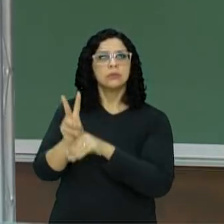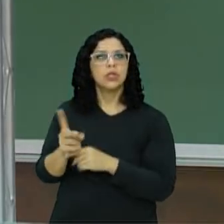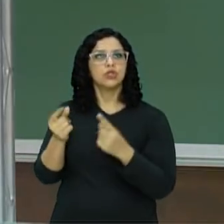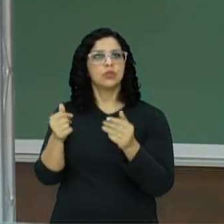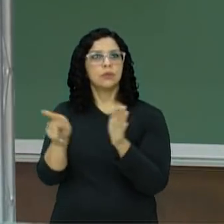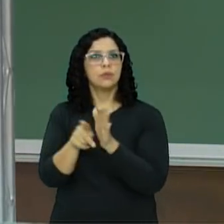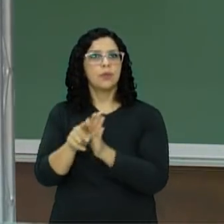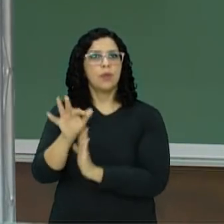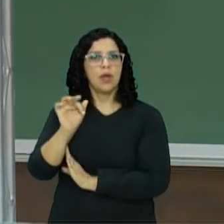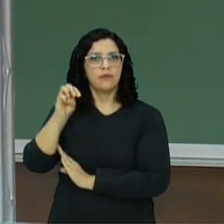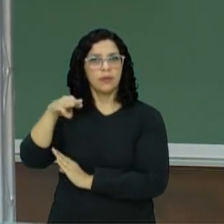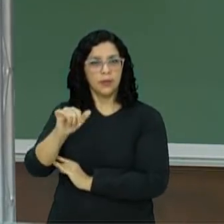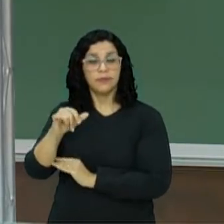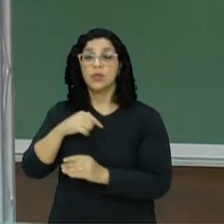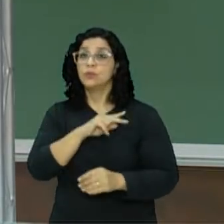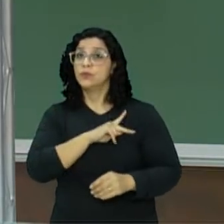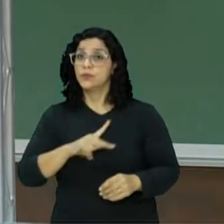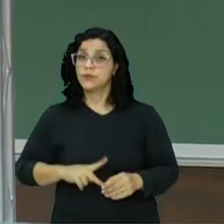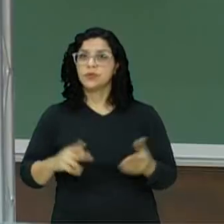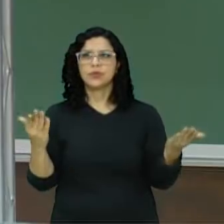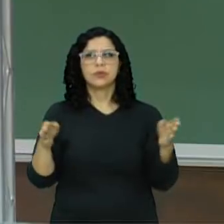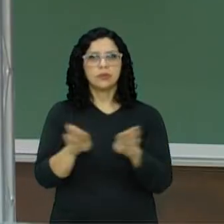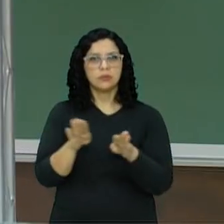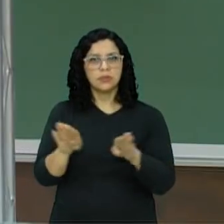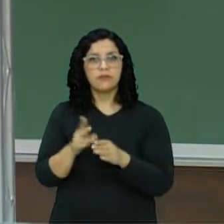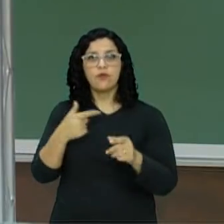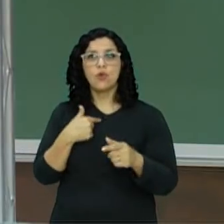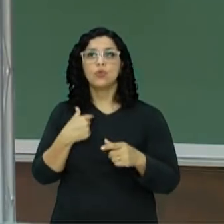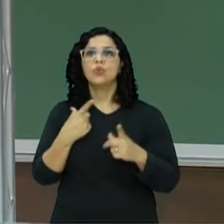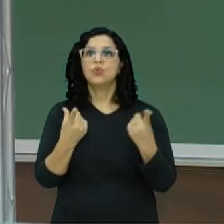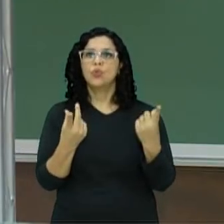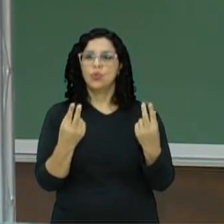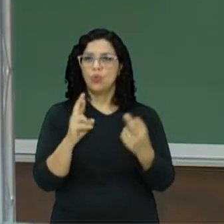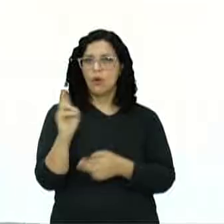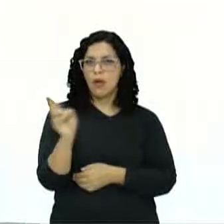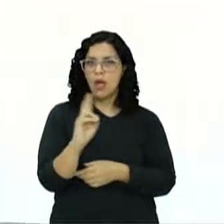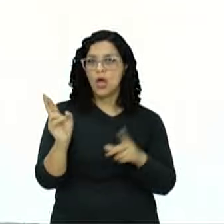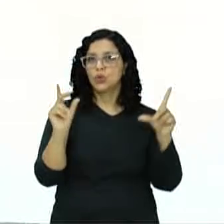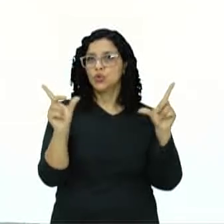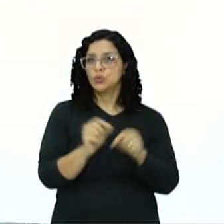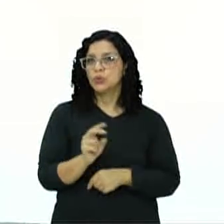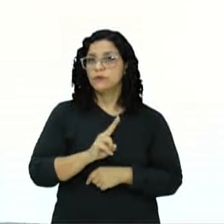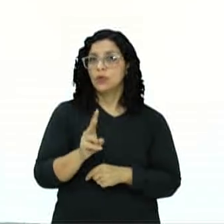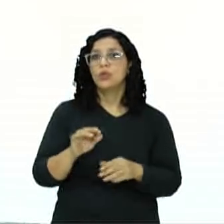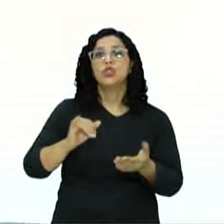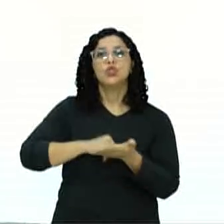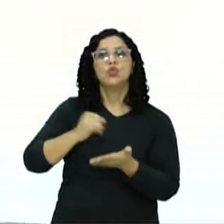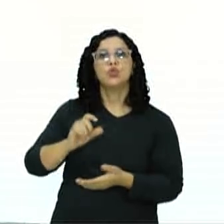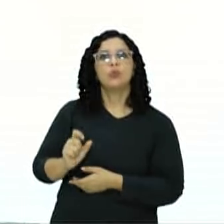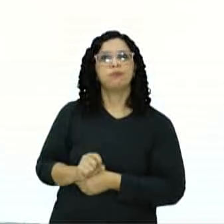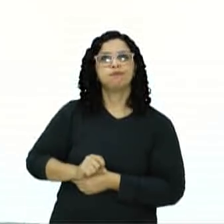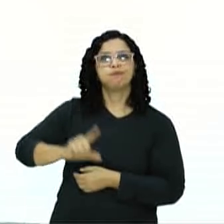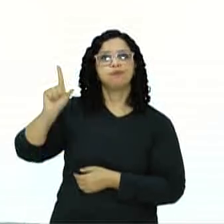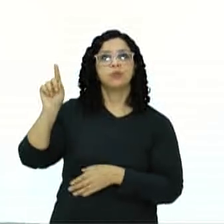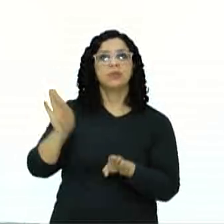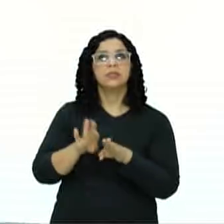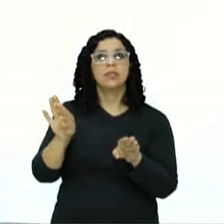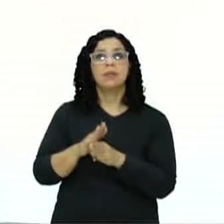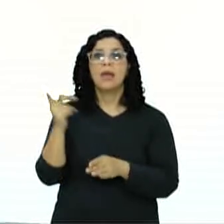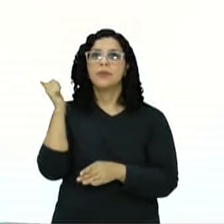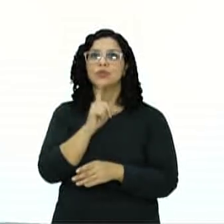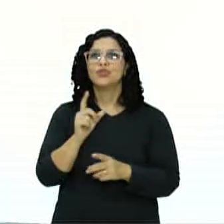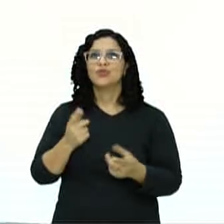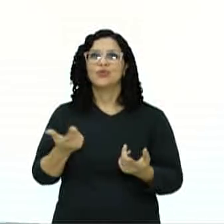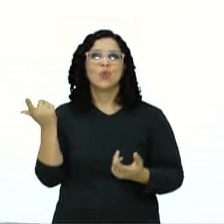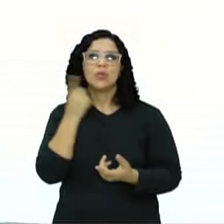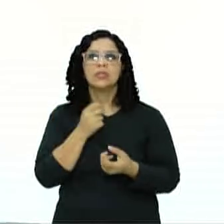empréstimo. Então o governo desvalorizou a moeda, o real, e elevou os juros, reduzindo o poder de